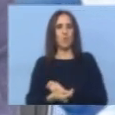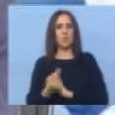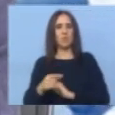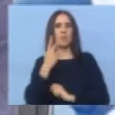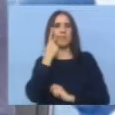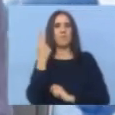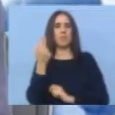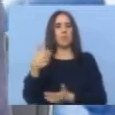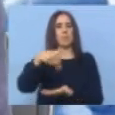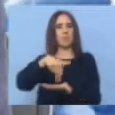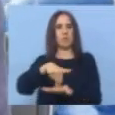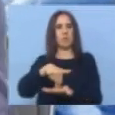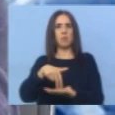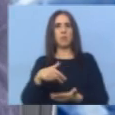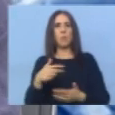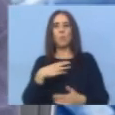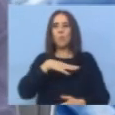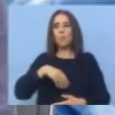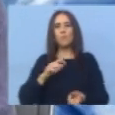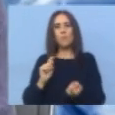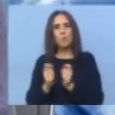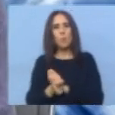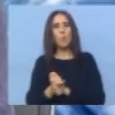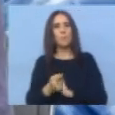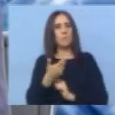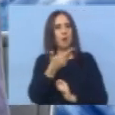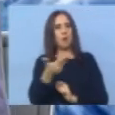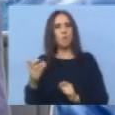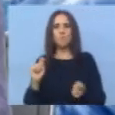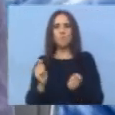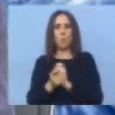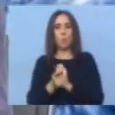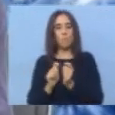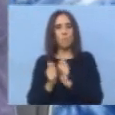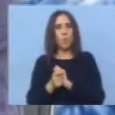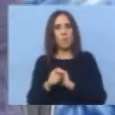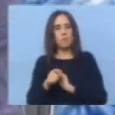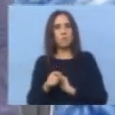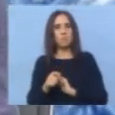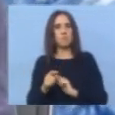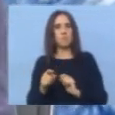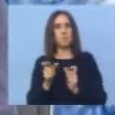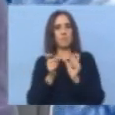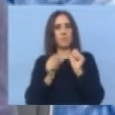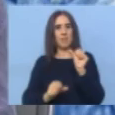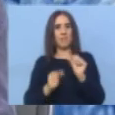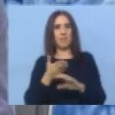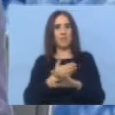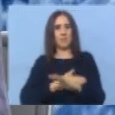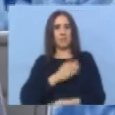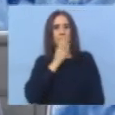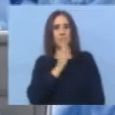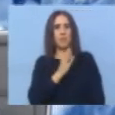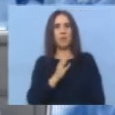vida, transfigurar o mundo, transfigurar a existência, e é dessa transfiguração, para utilizar as palavras que utilizávamos anteriormente,